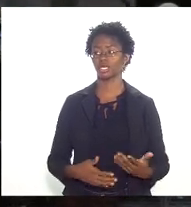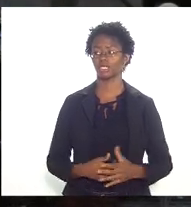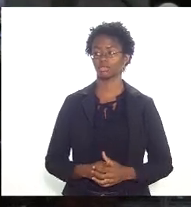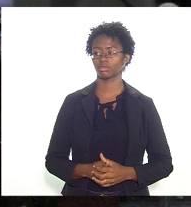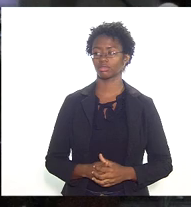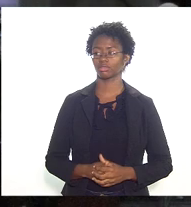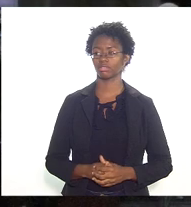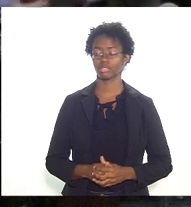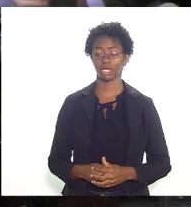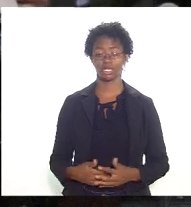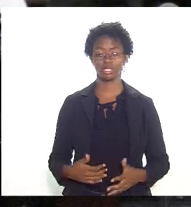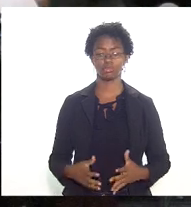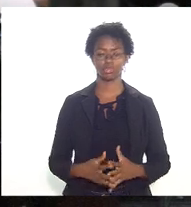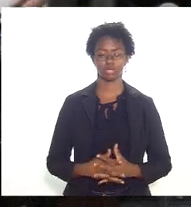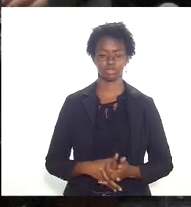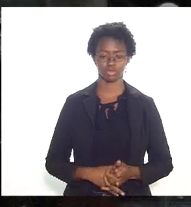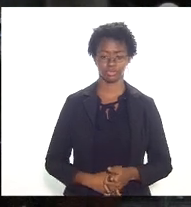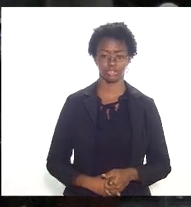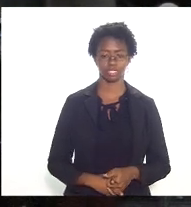deputado